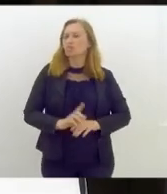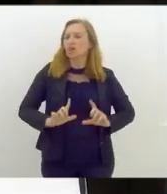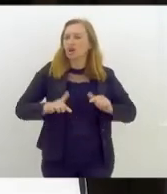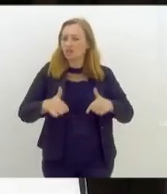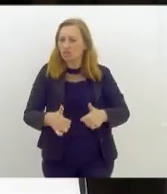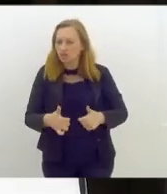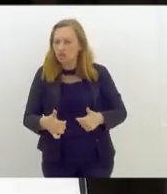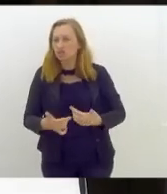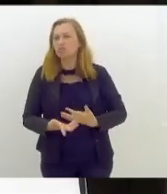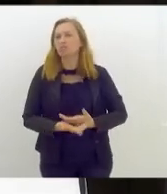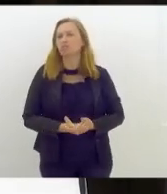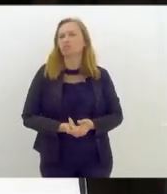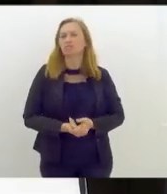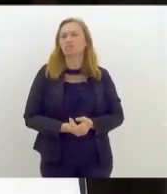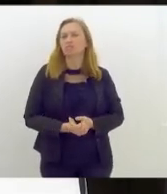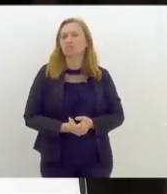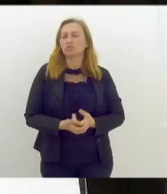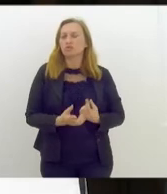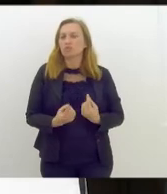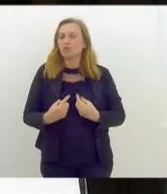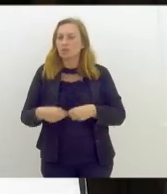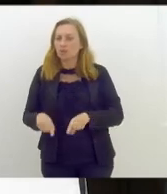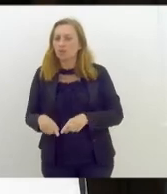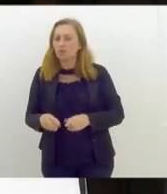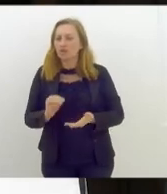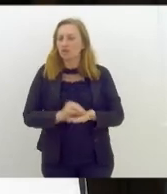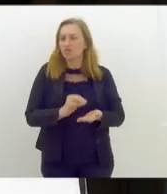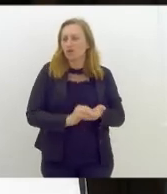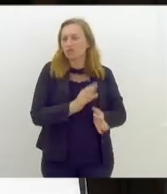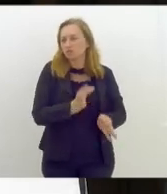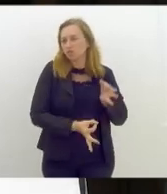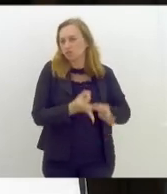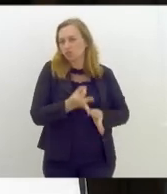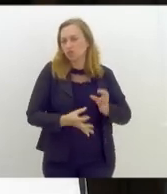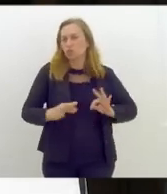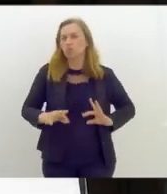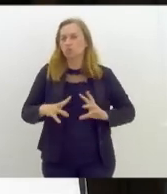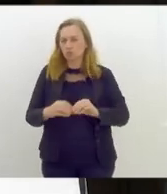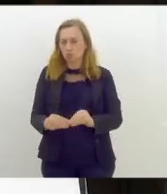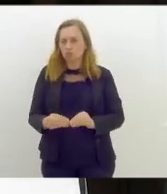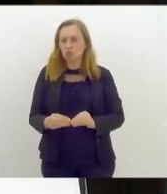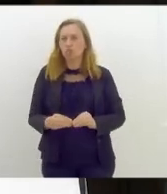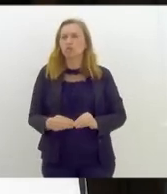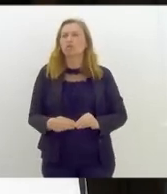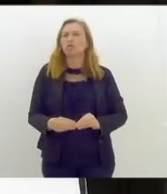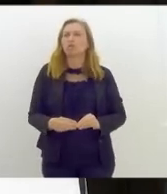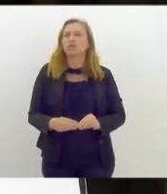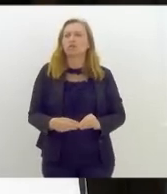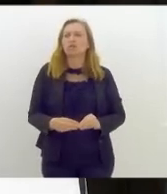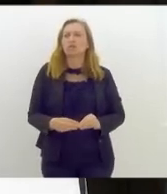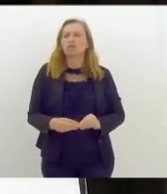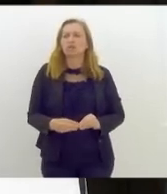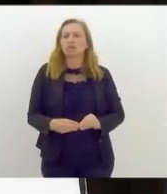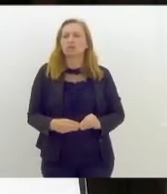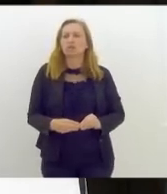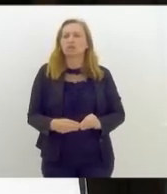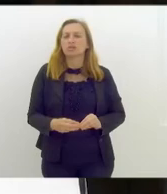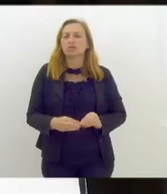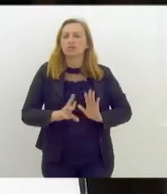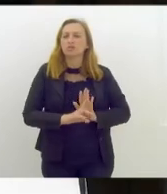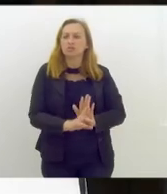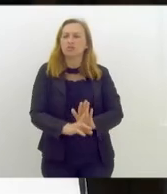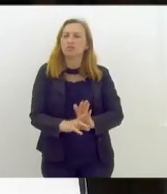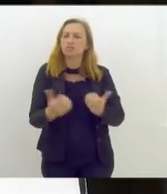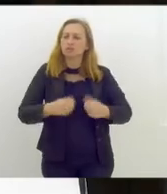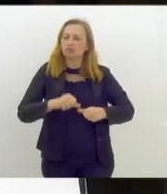seu inconformismo com o injusto, com tudo aquilo que representa o que nós temos que mudar na